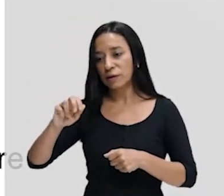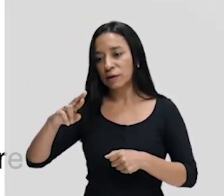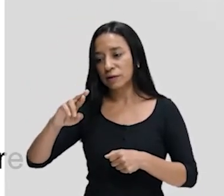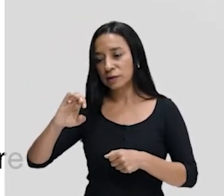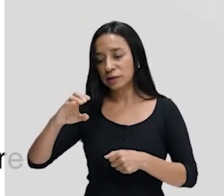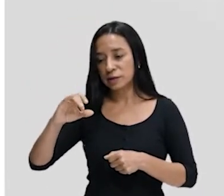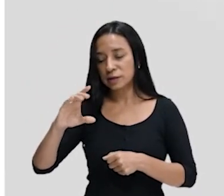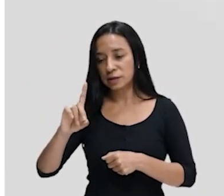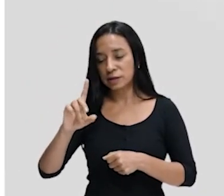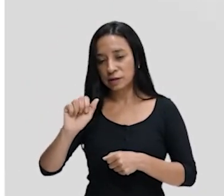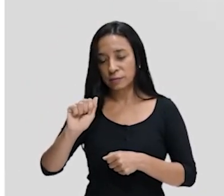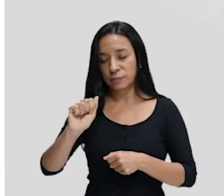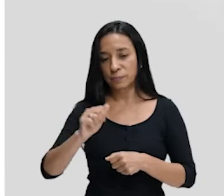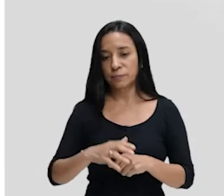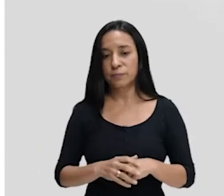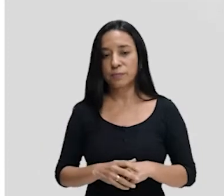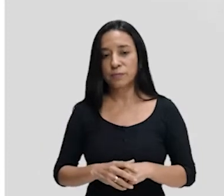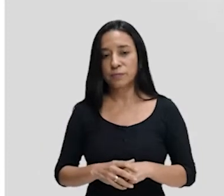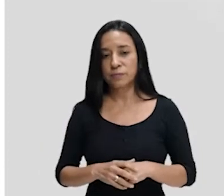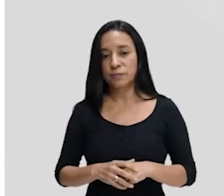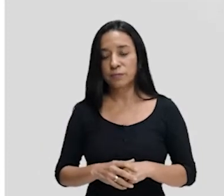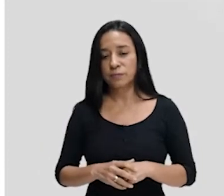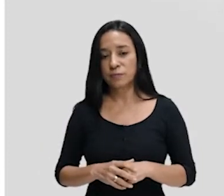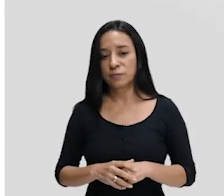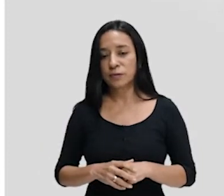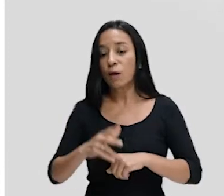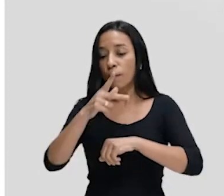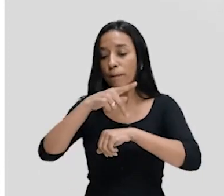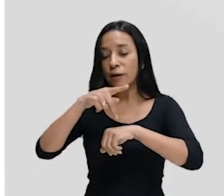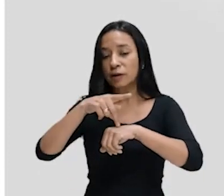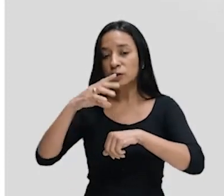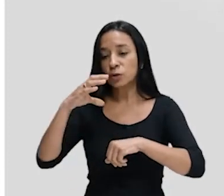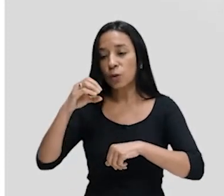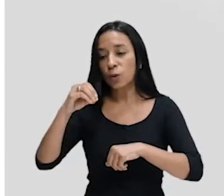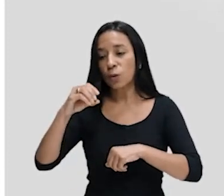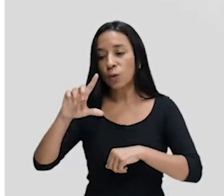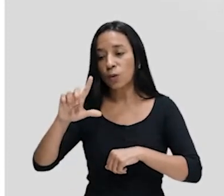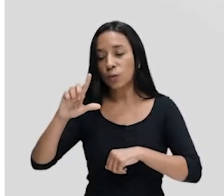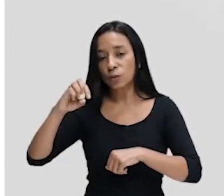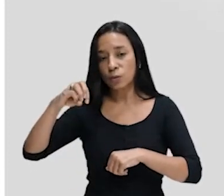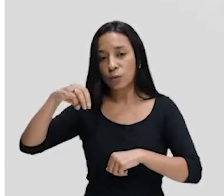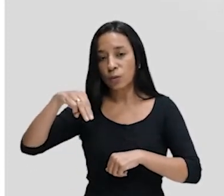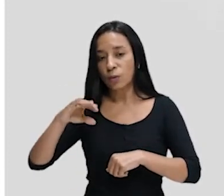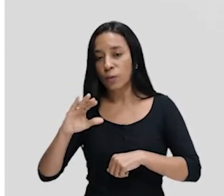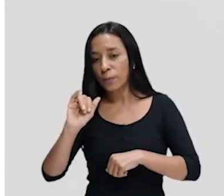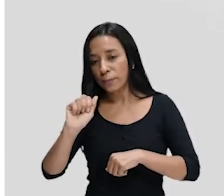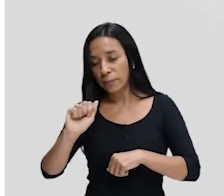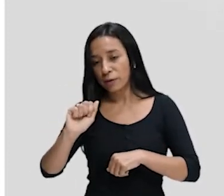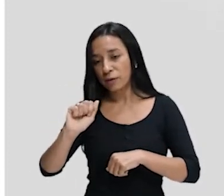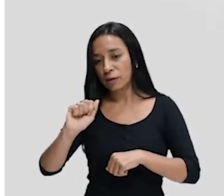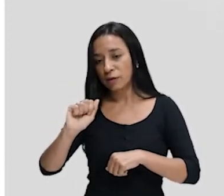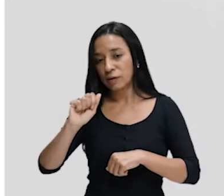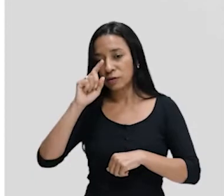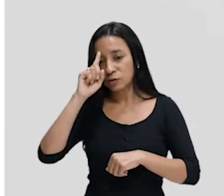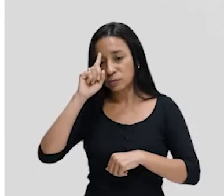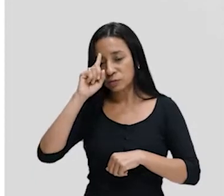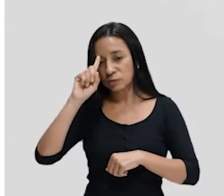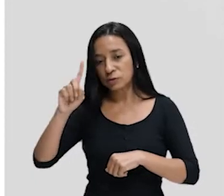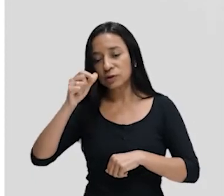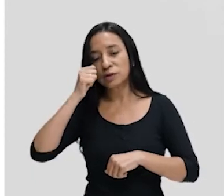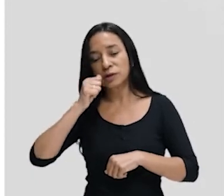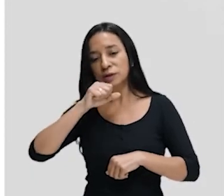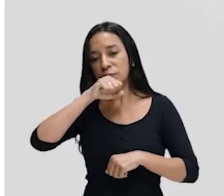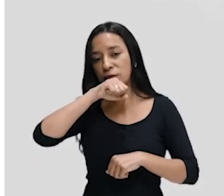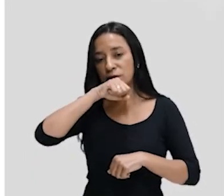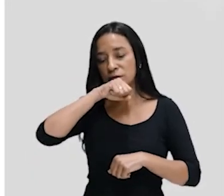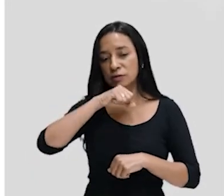né, um dia que me chamou bastante atenção é o Dia de la Madre, 9 de maio, que eles mudaram para 30 de maio por